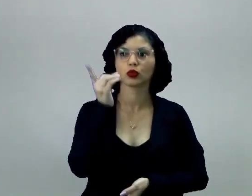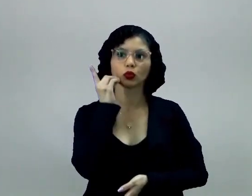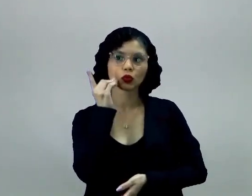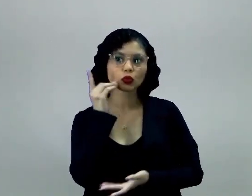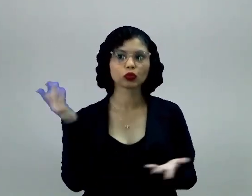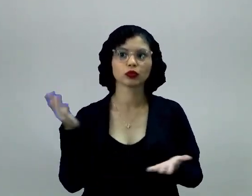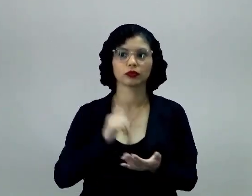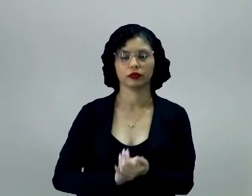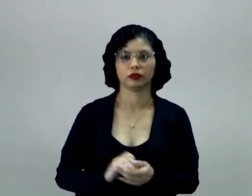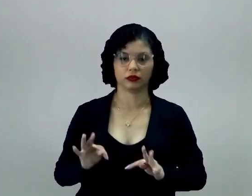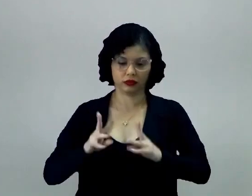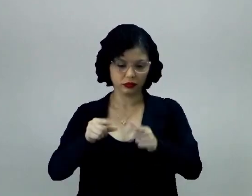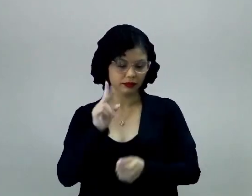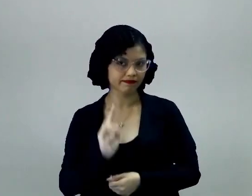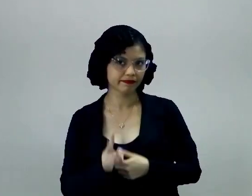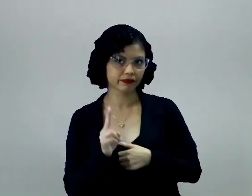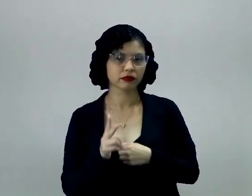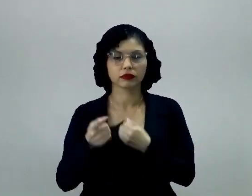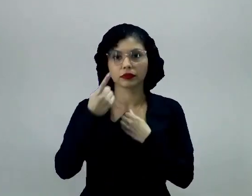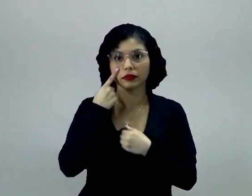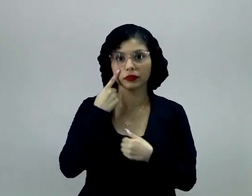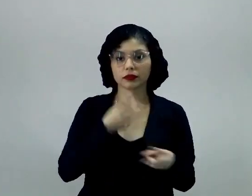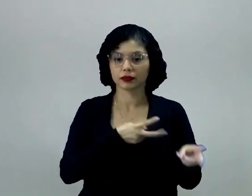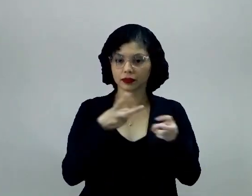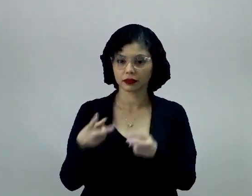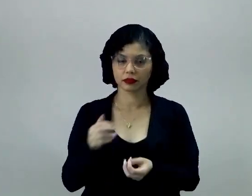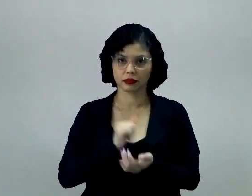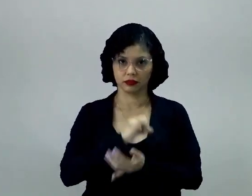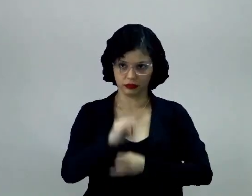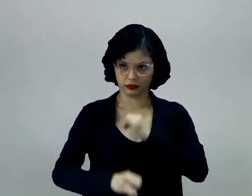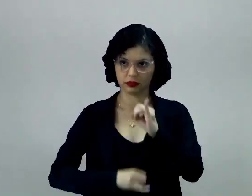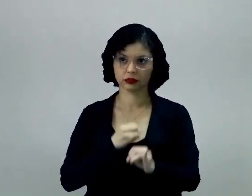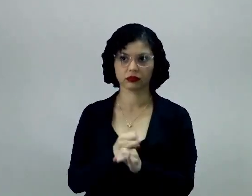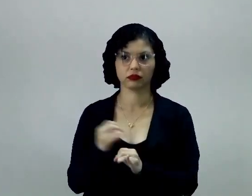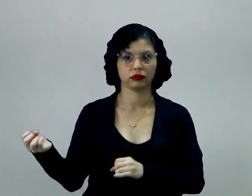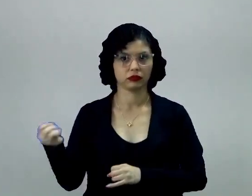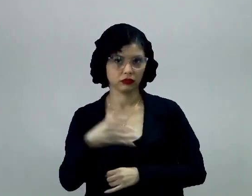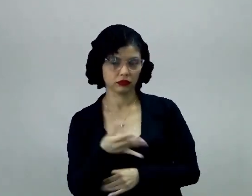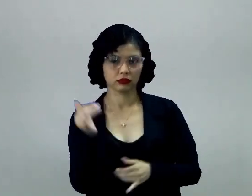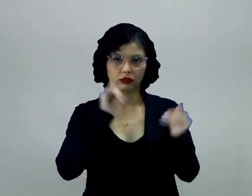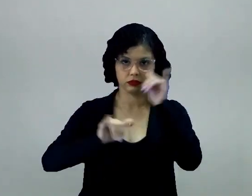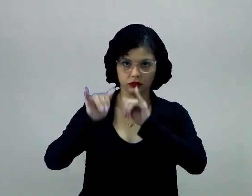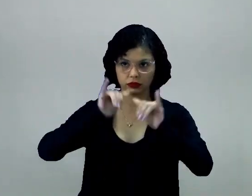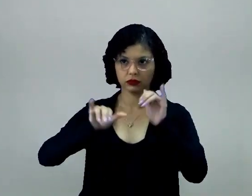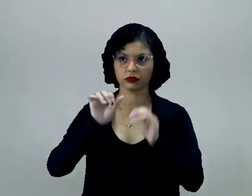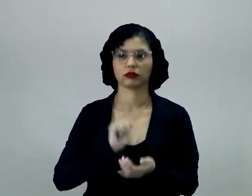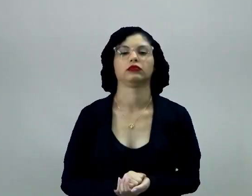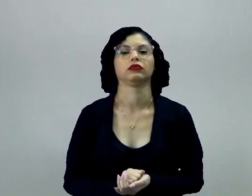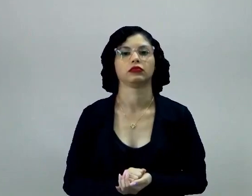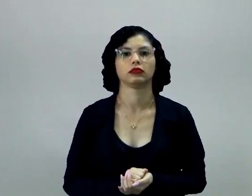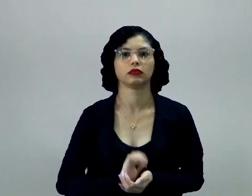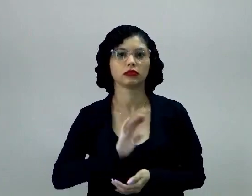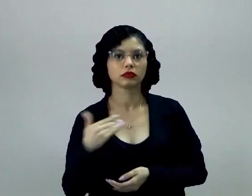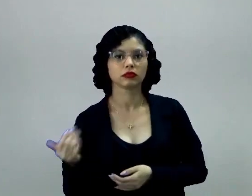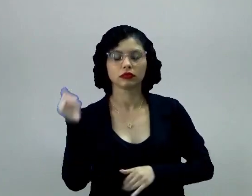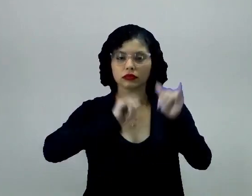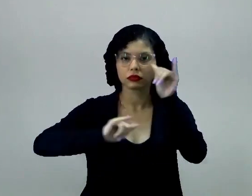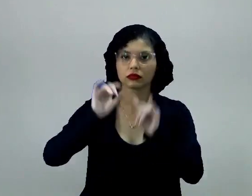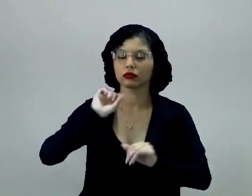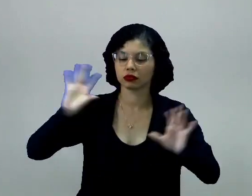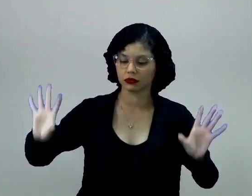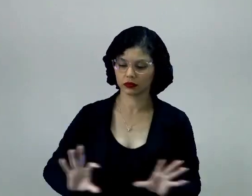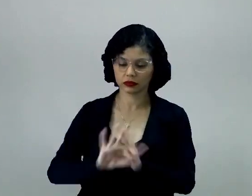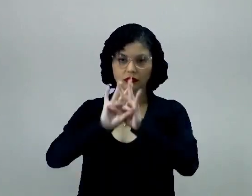cotidianas. Então, a todo momento nós observamos na internet que aparecem novas notícias, tá bom? E as notícias, elas